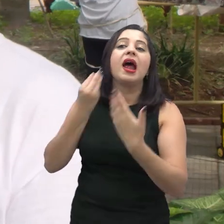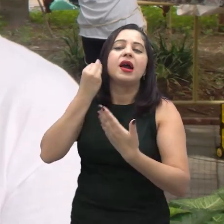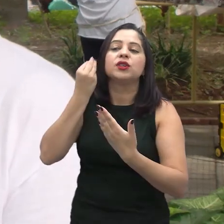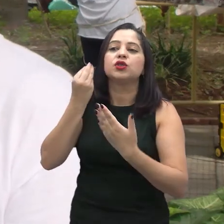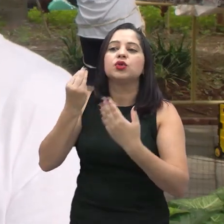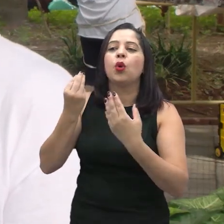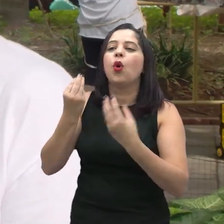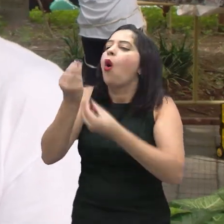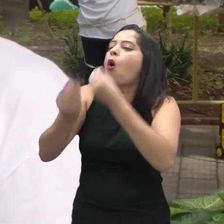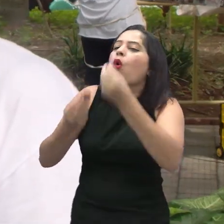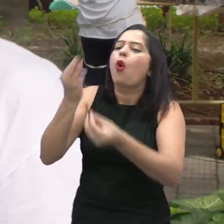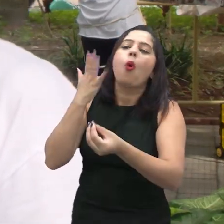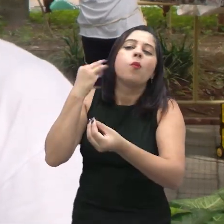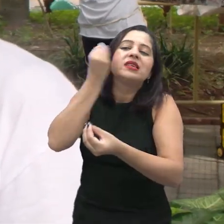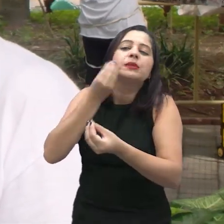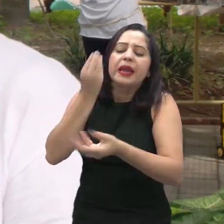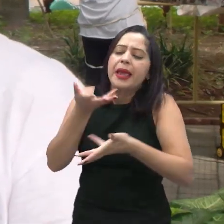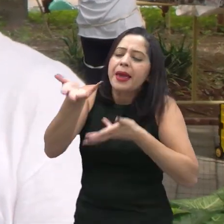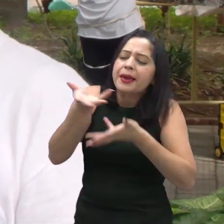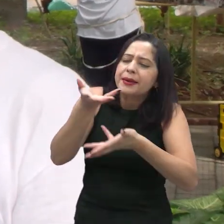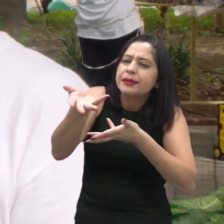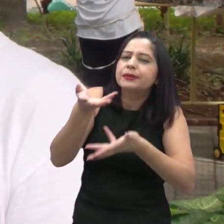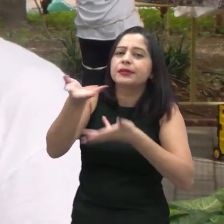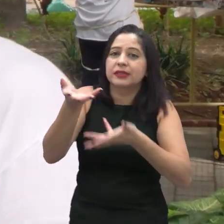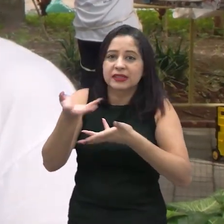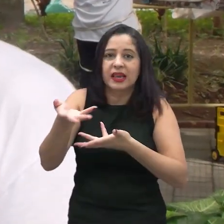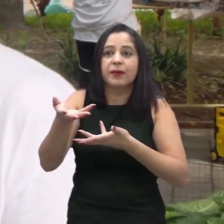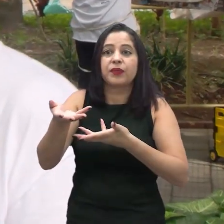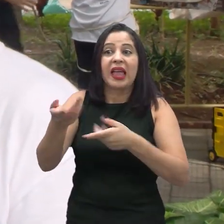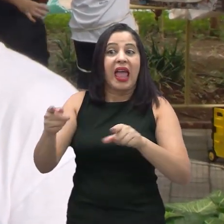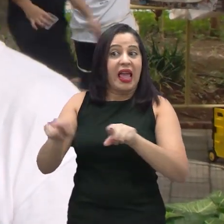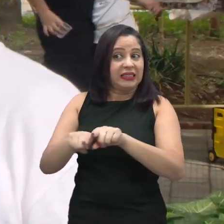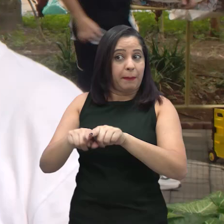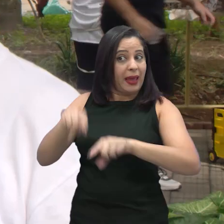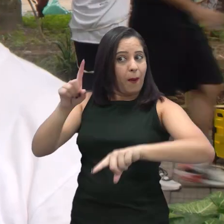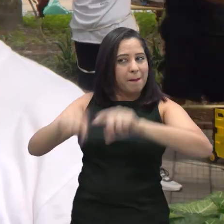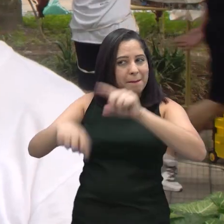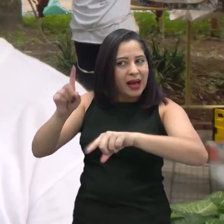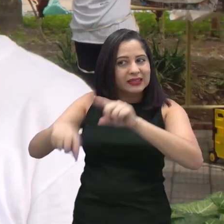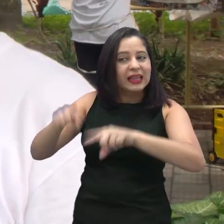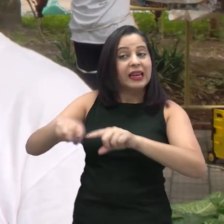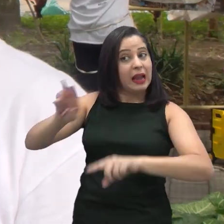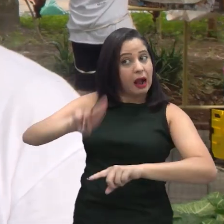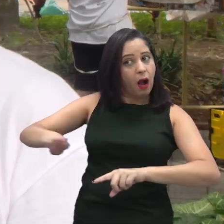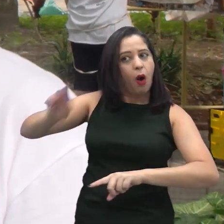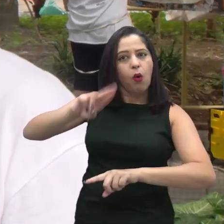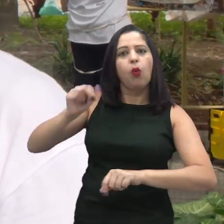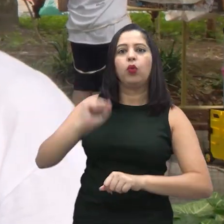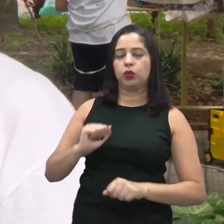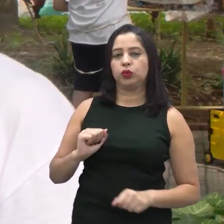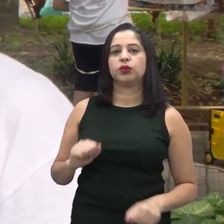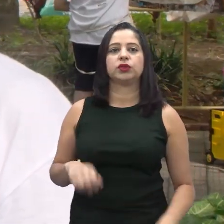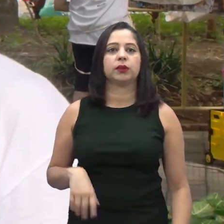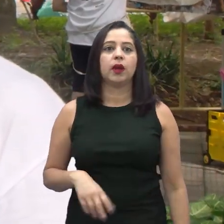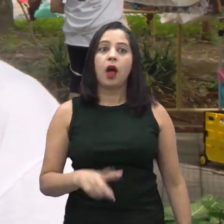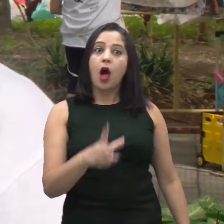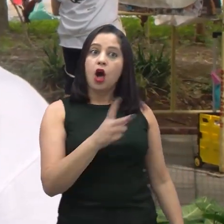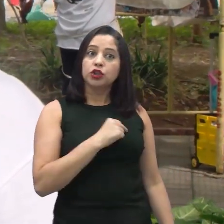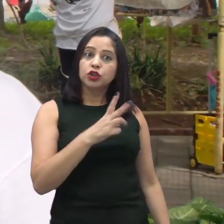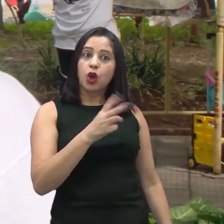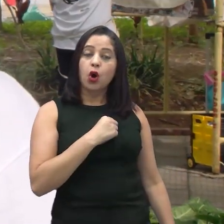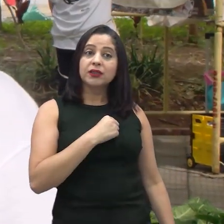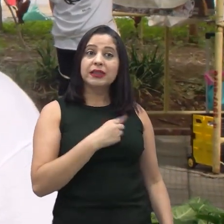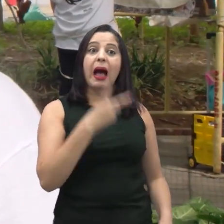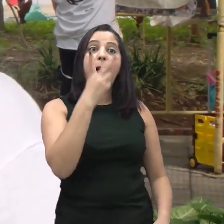tudo o trabalho para cá, entendeu? Todos os materiais que tem que trazer. Então, assim, é uma super produção mesmo. É quase que um